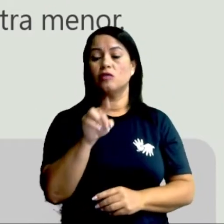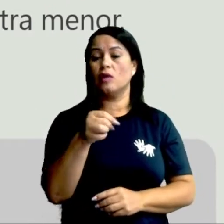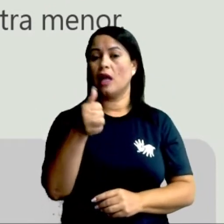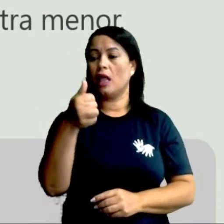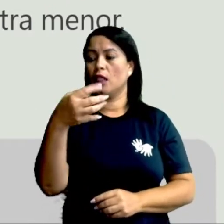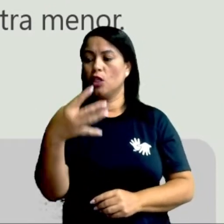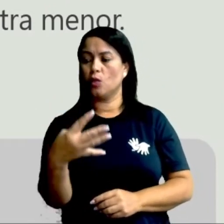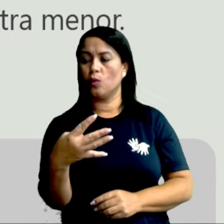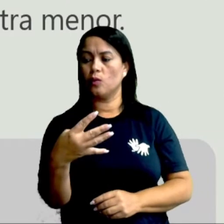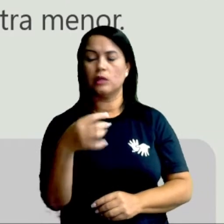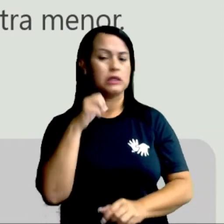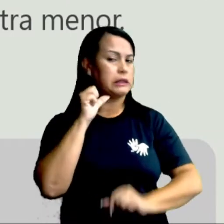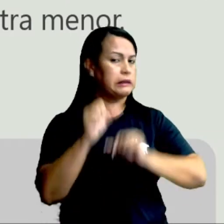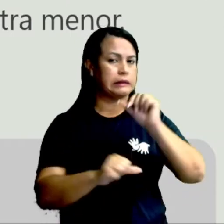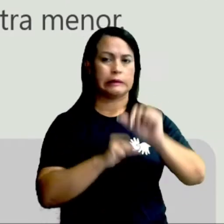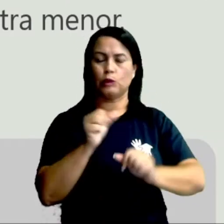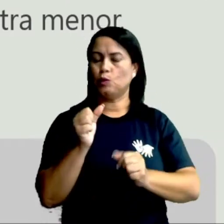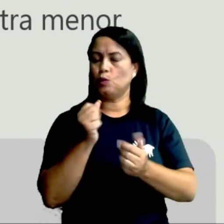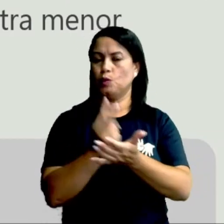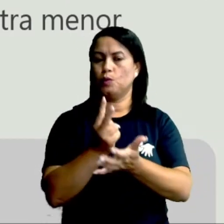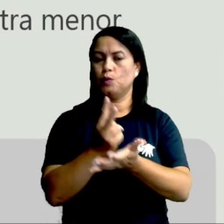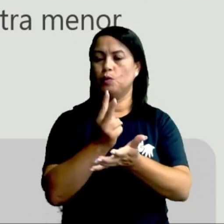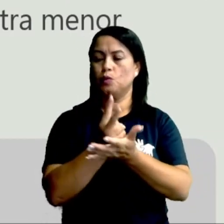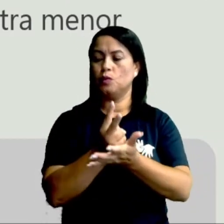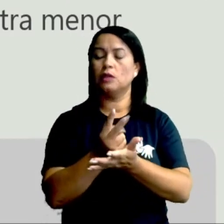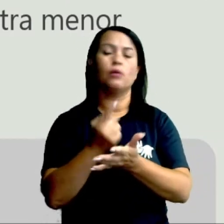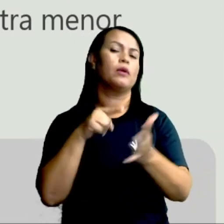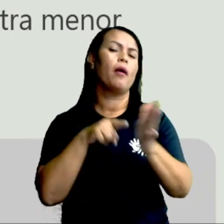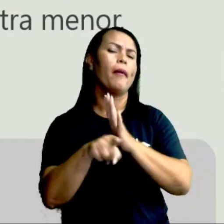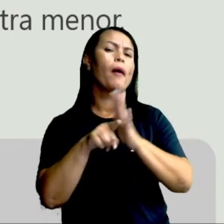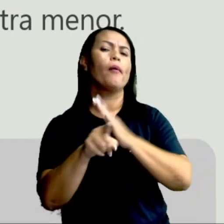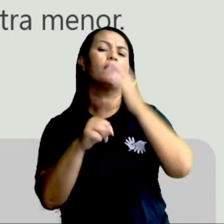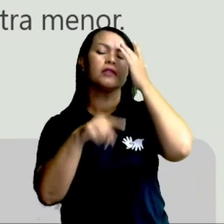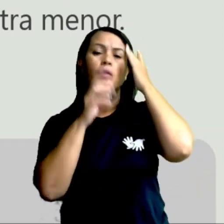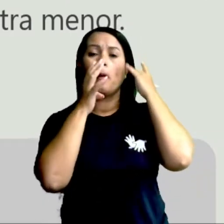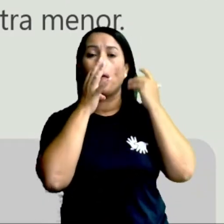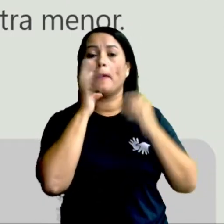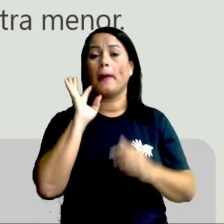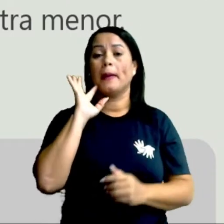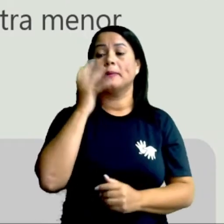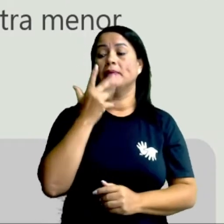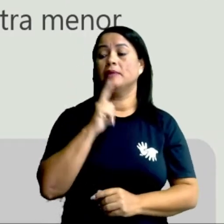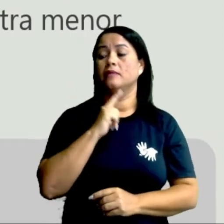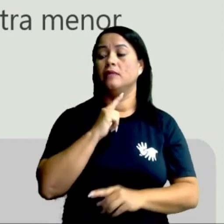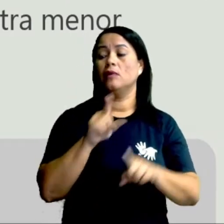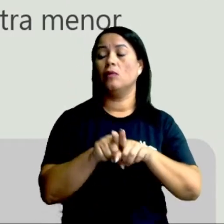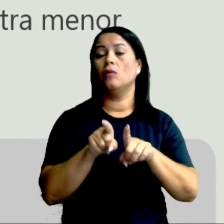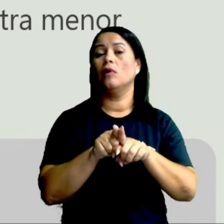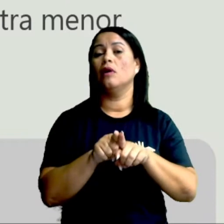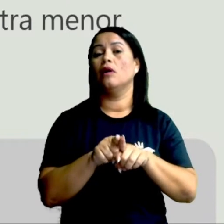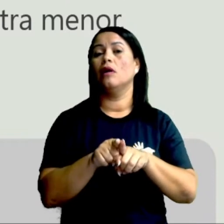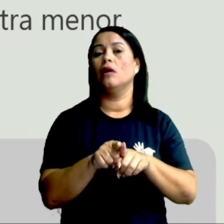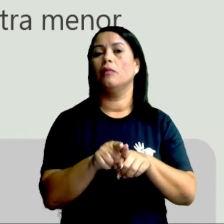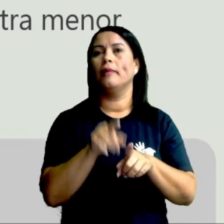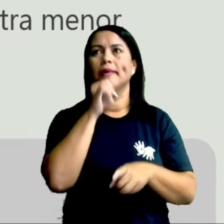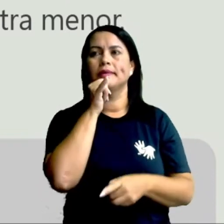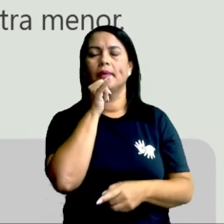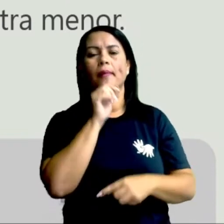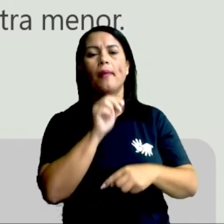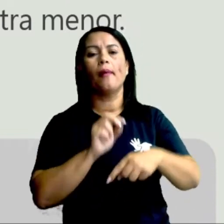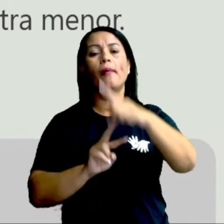Esse valor do π não muda, tá? Então, nas questões, quando você for resolver e tiver lá o valor de